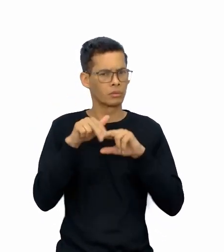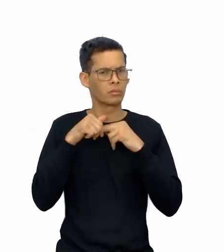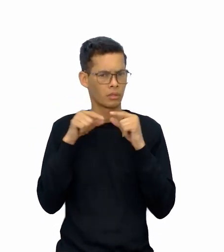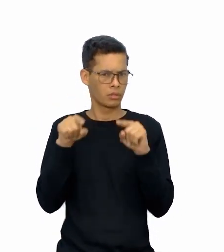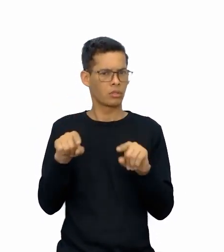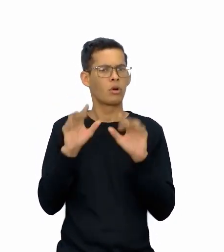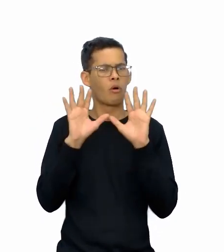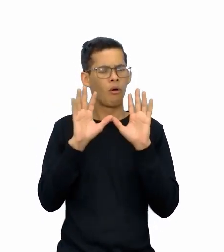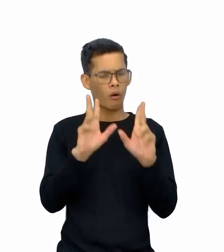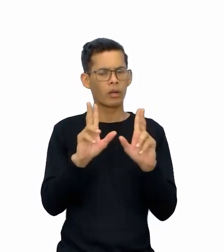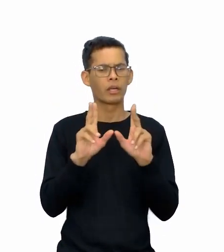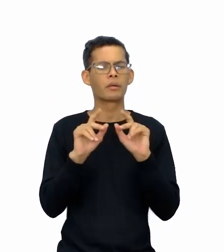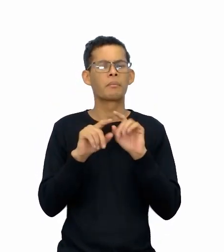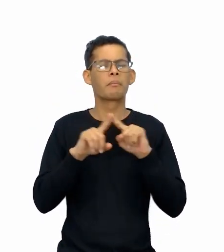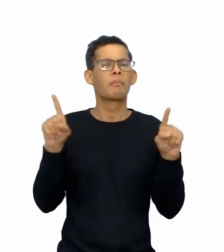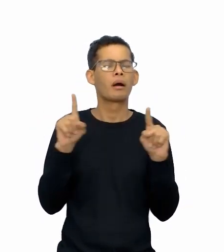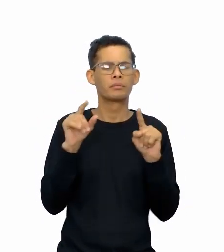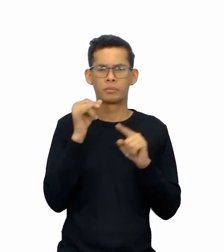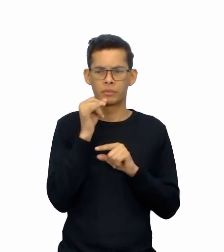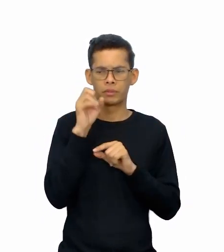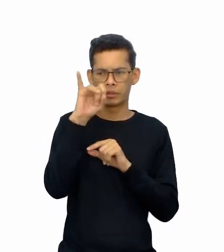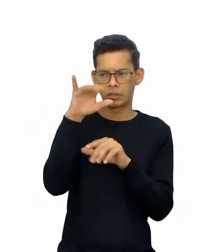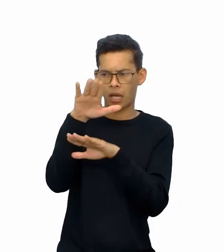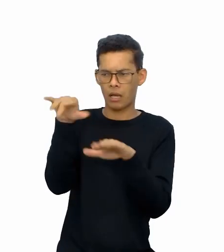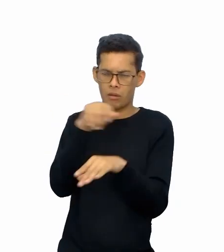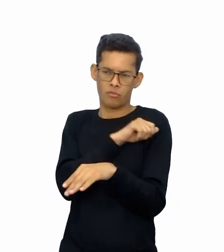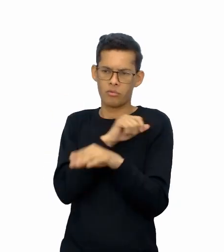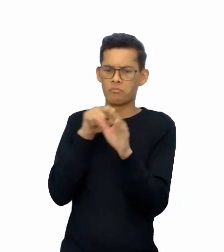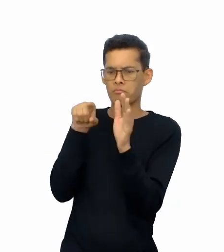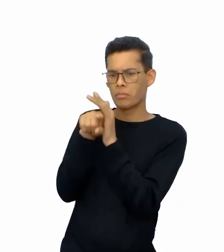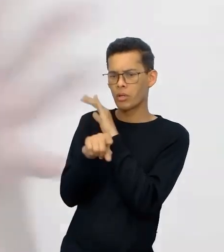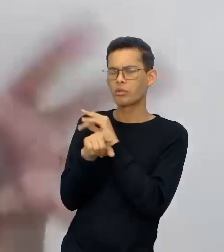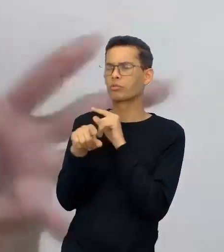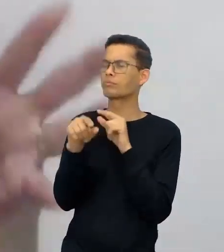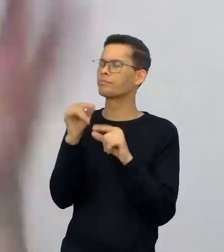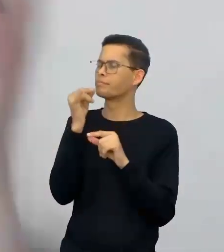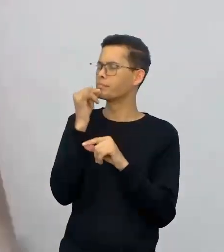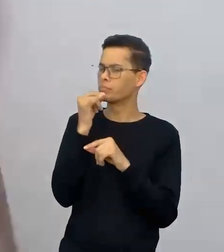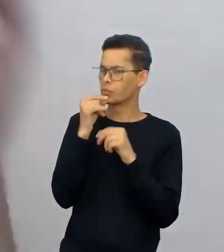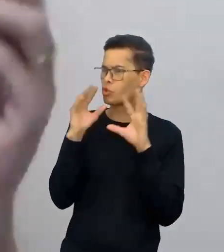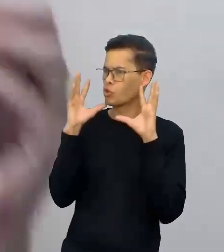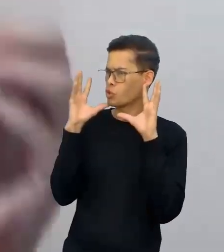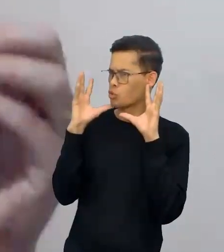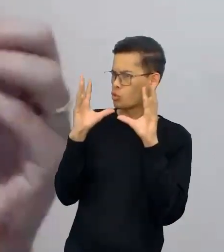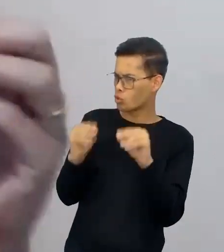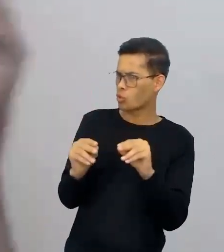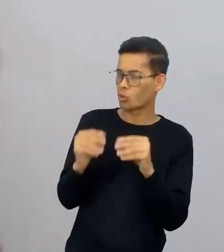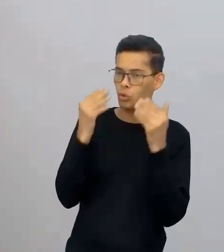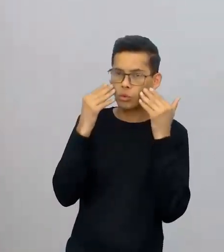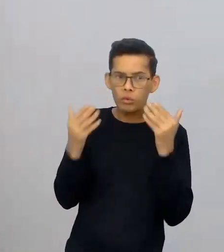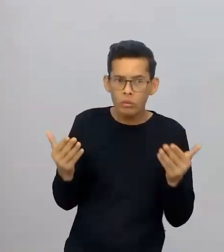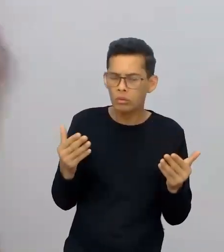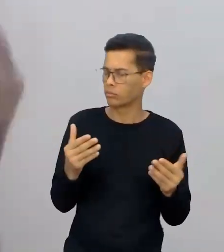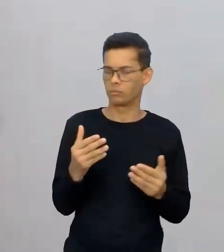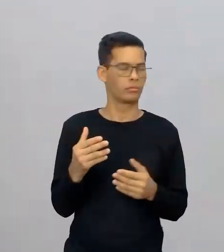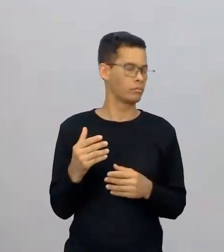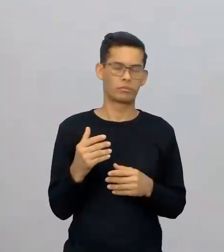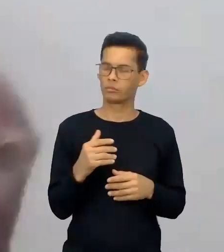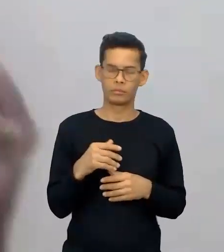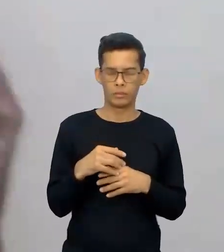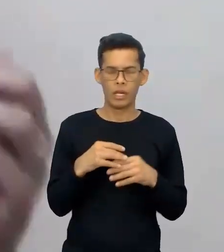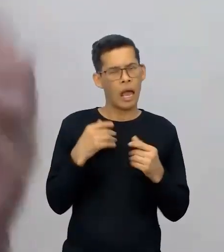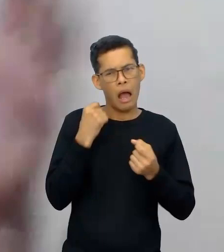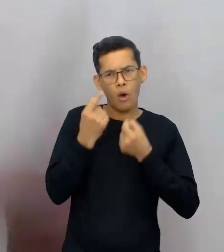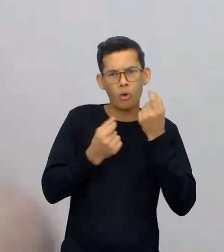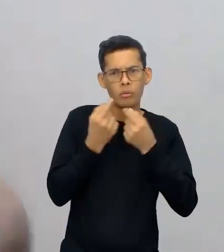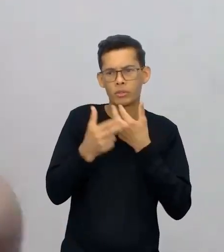ciência, quando eu pergunto isso para o estudante, será que ele compreende que nem tudo, na verdade, é visual? Nem tudo eu consigo